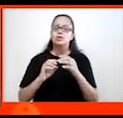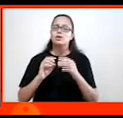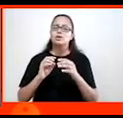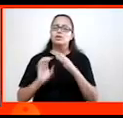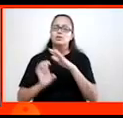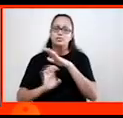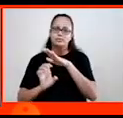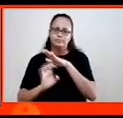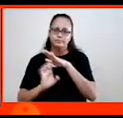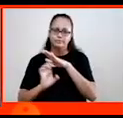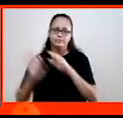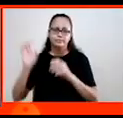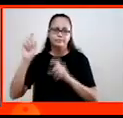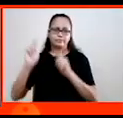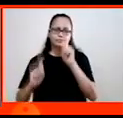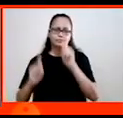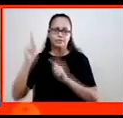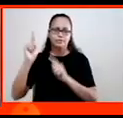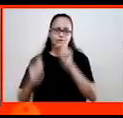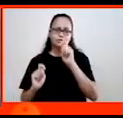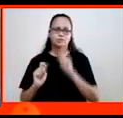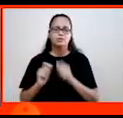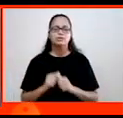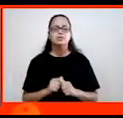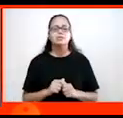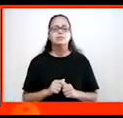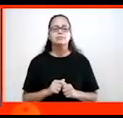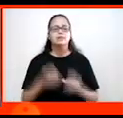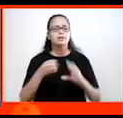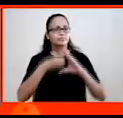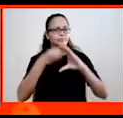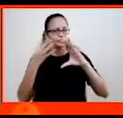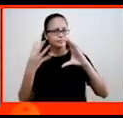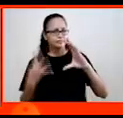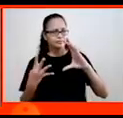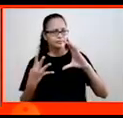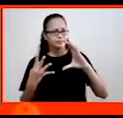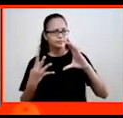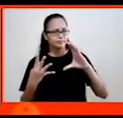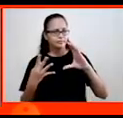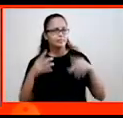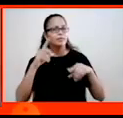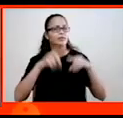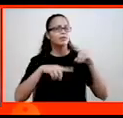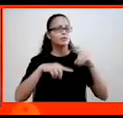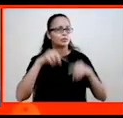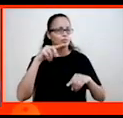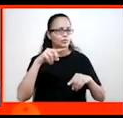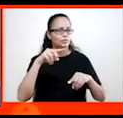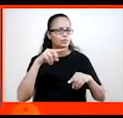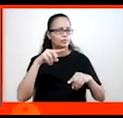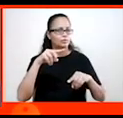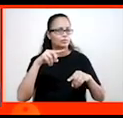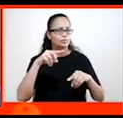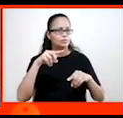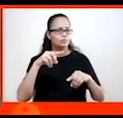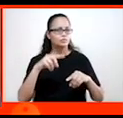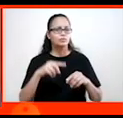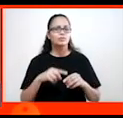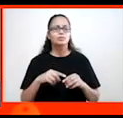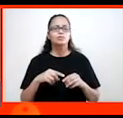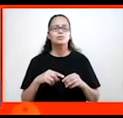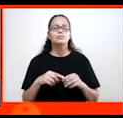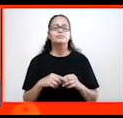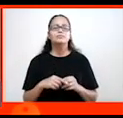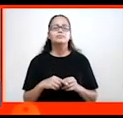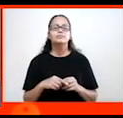diversos critérios. Mas o critério mais utilizado é a categoria desse produto e o destino desse bem produzido.